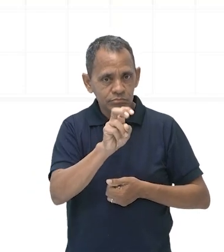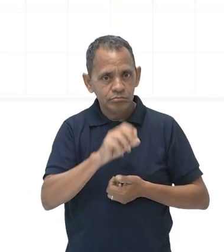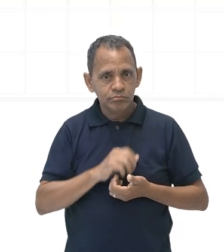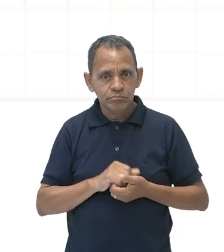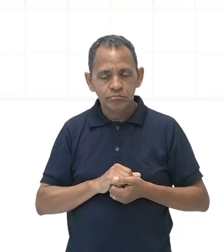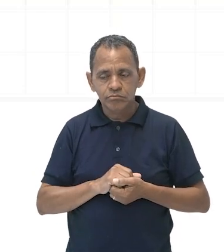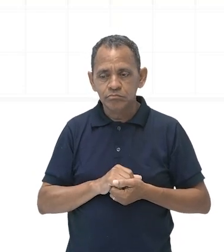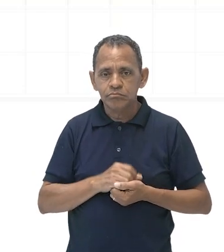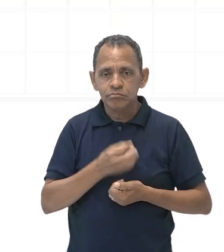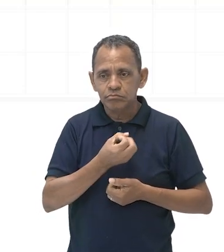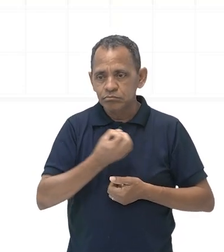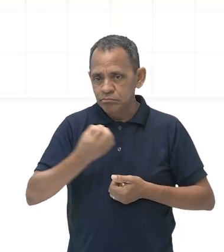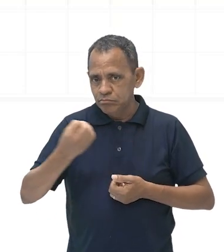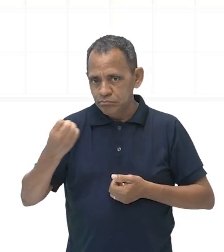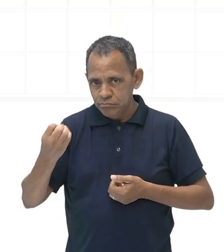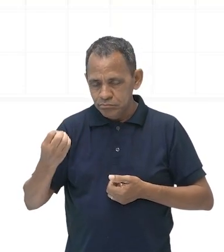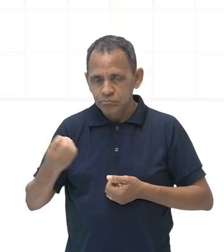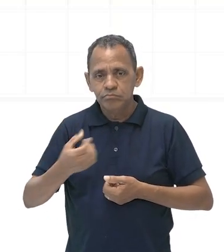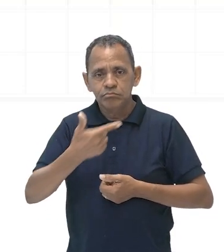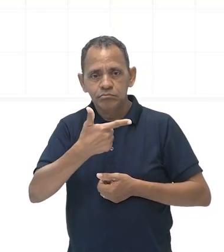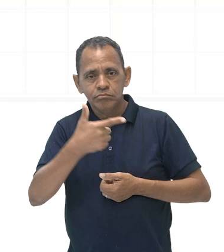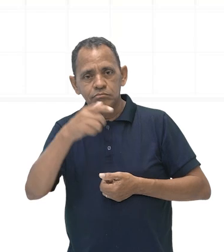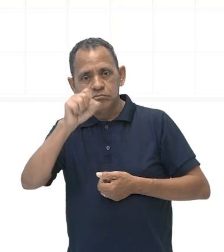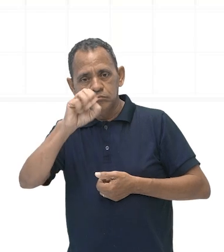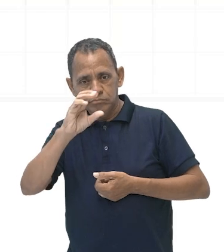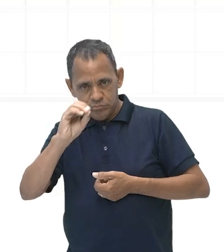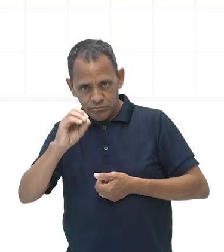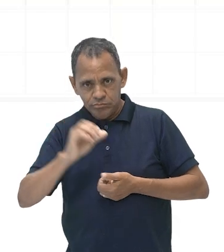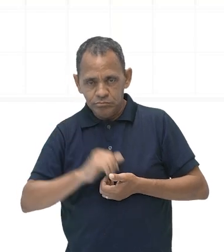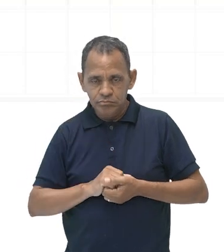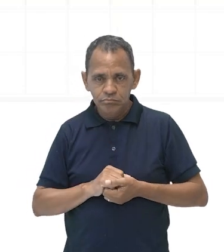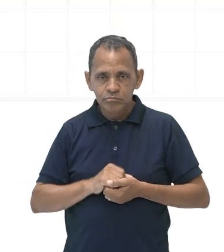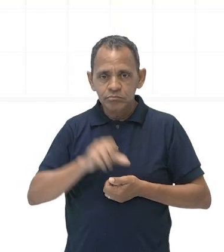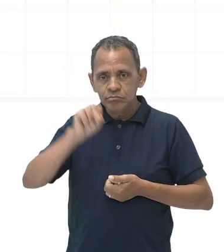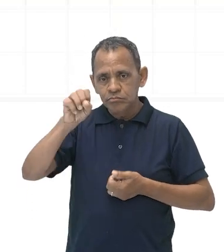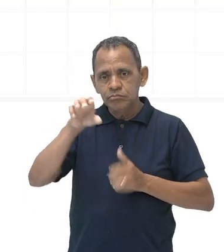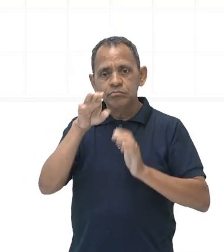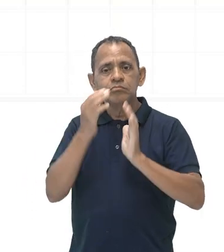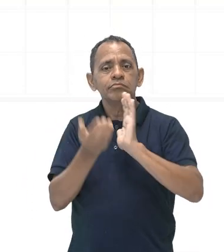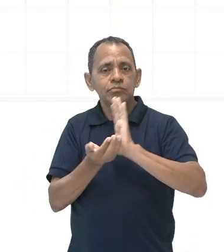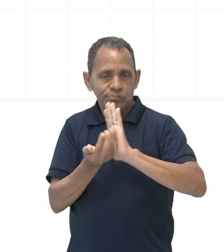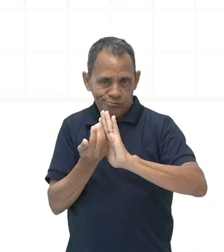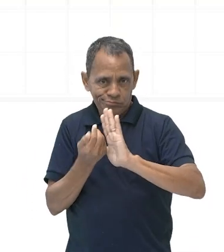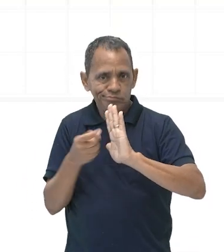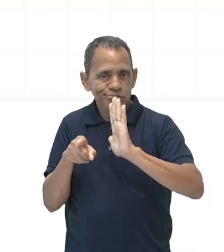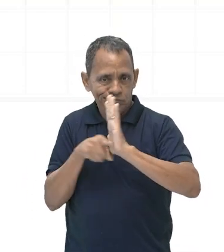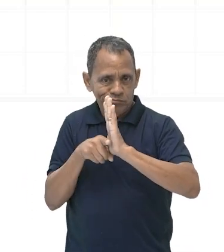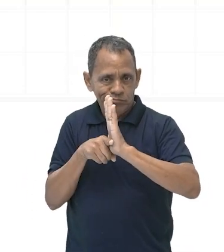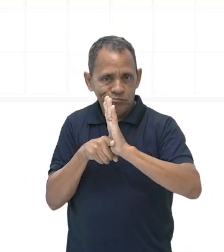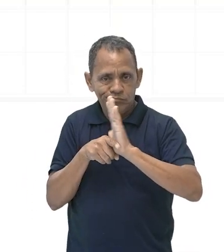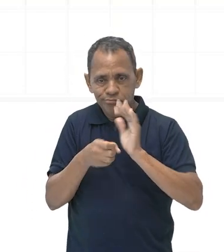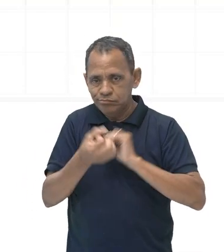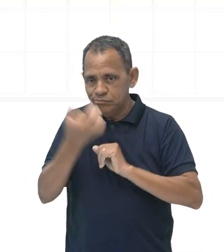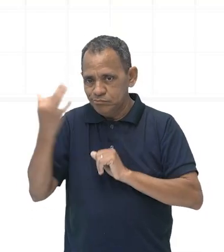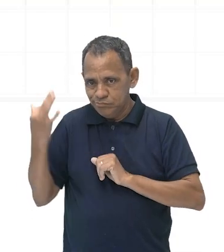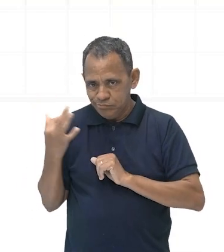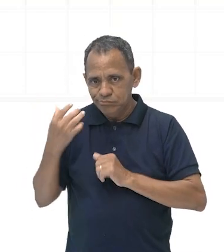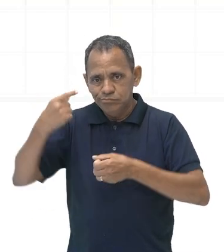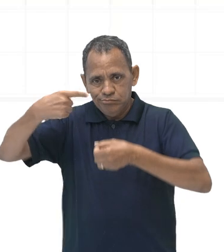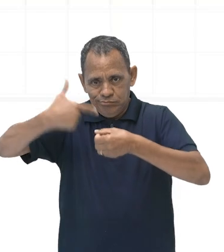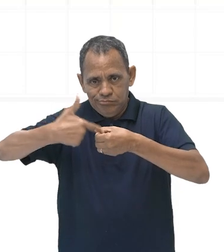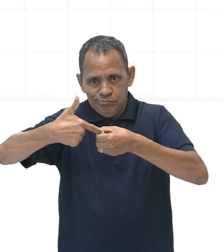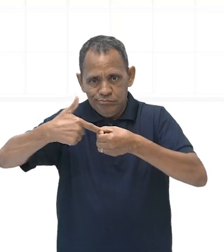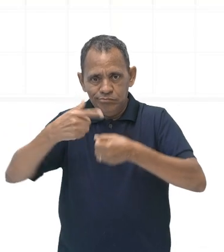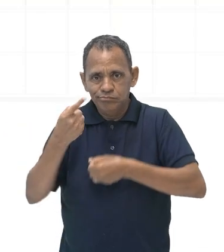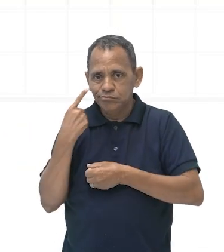280 quilômetros, 35 litros, 280. Quando diminui os litros de combustível, veja como